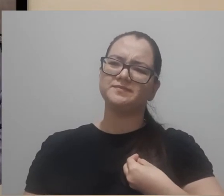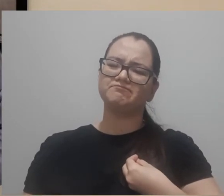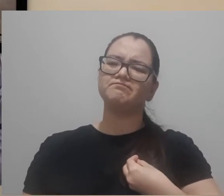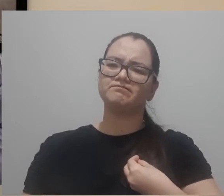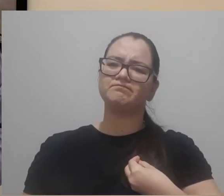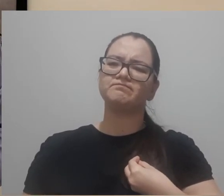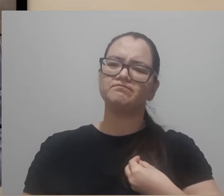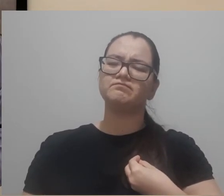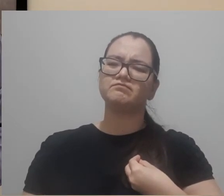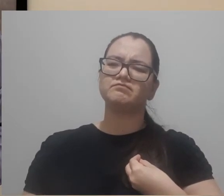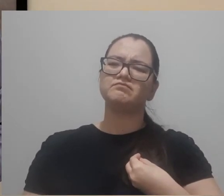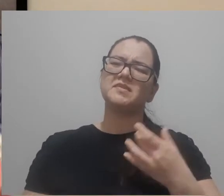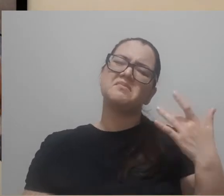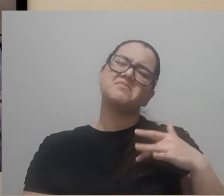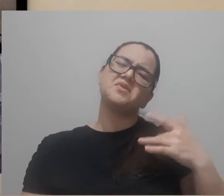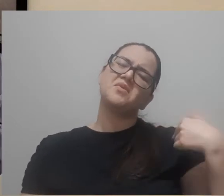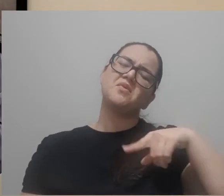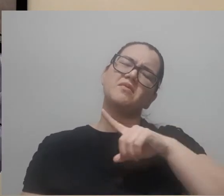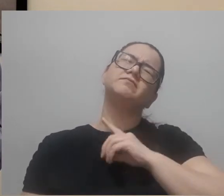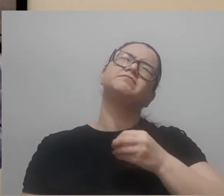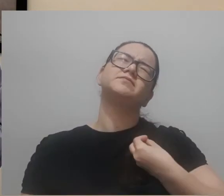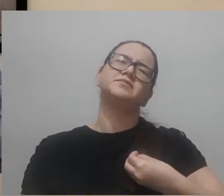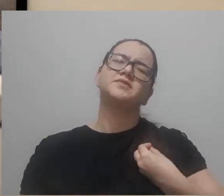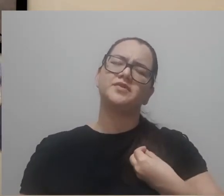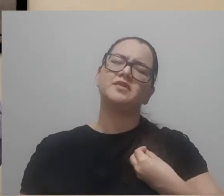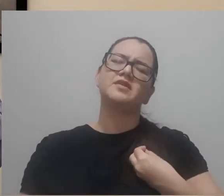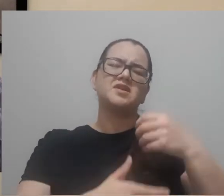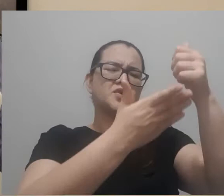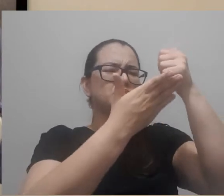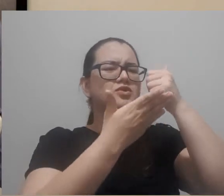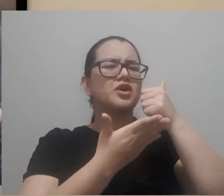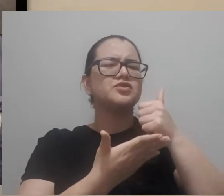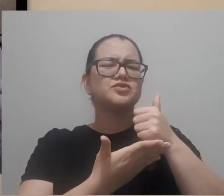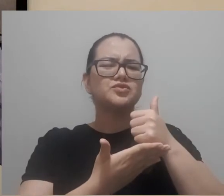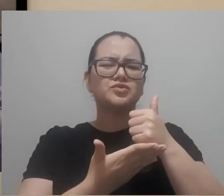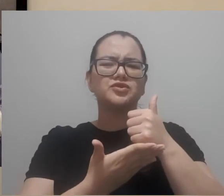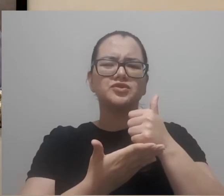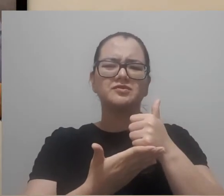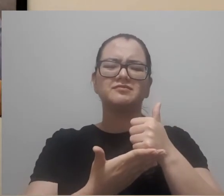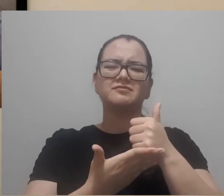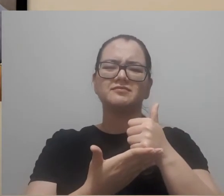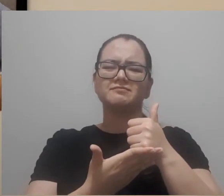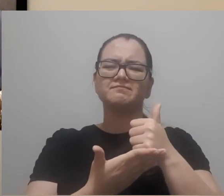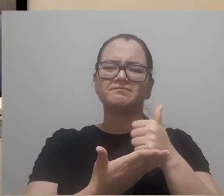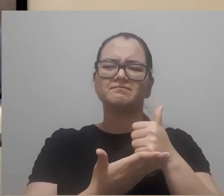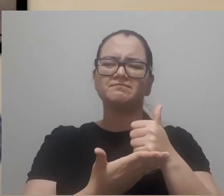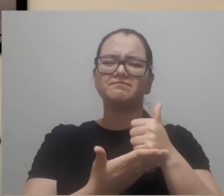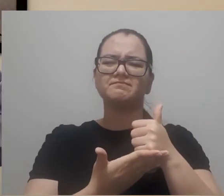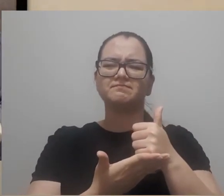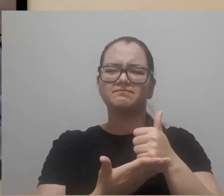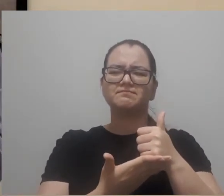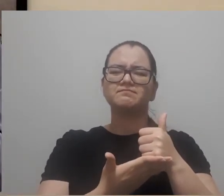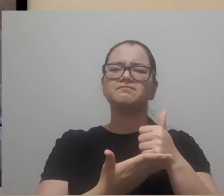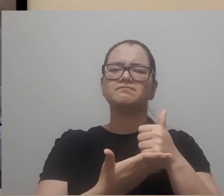misericórdia sobre nós, nos ajude, que o Senhor tenha misericórdia de nós e nos